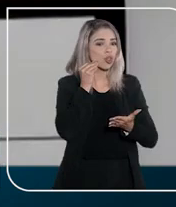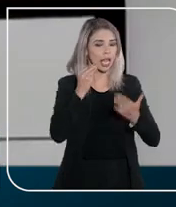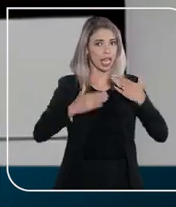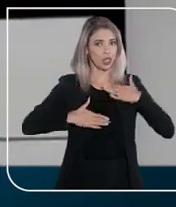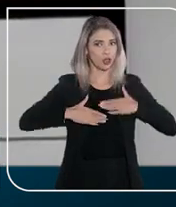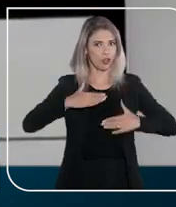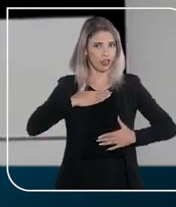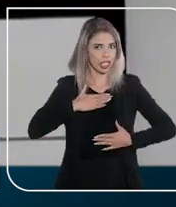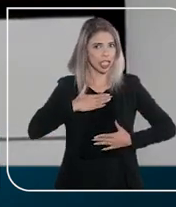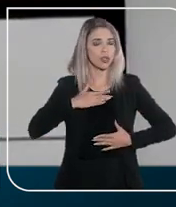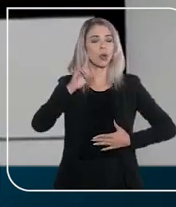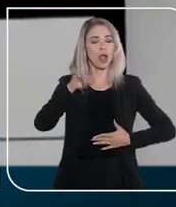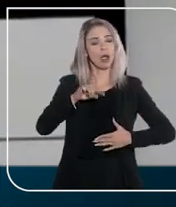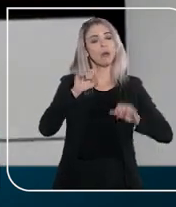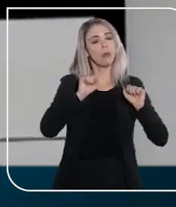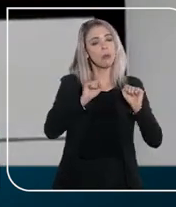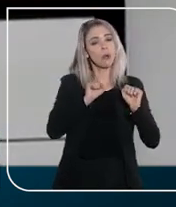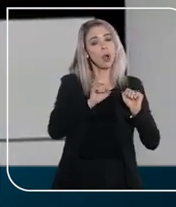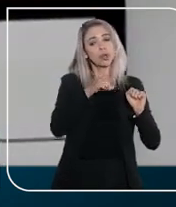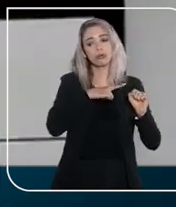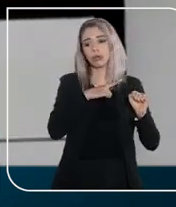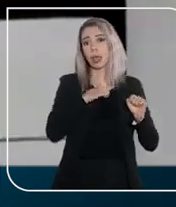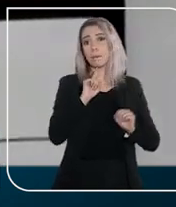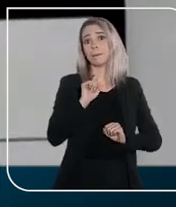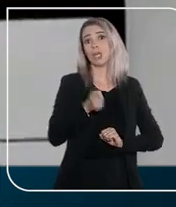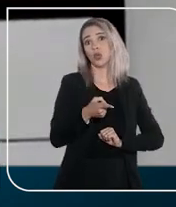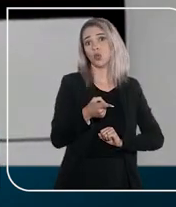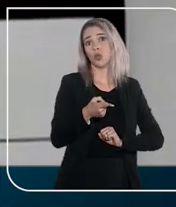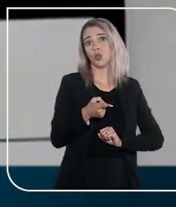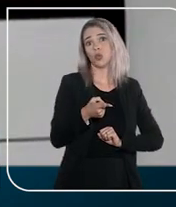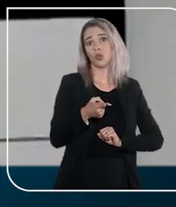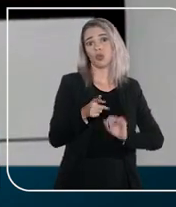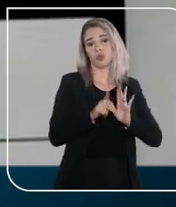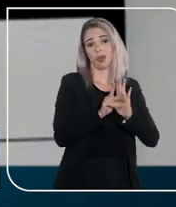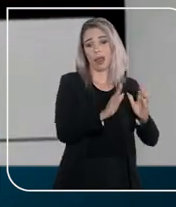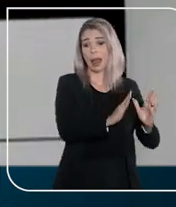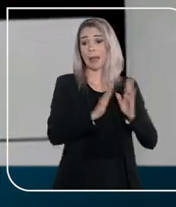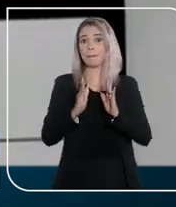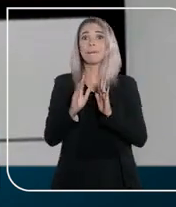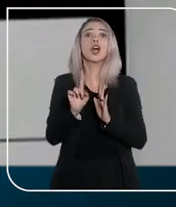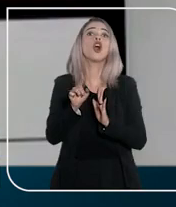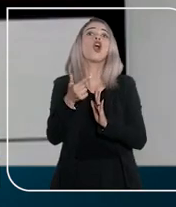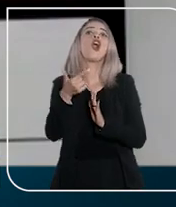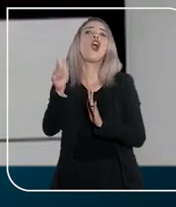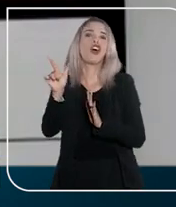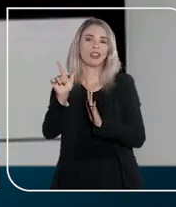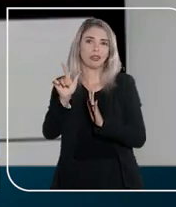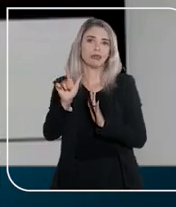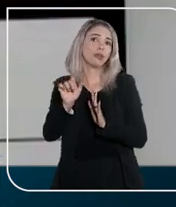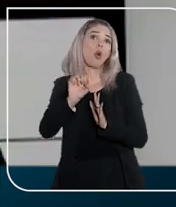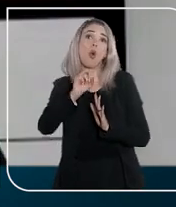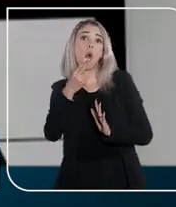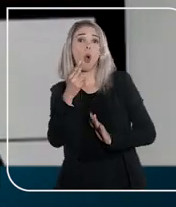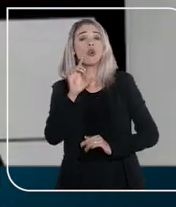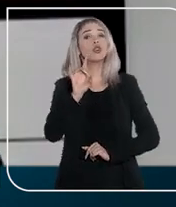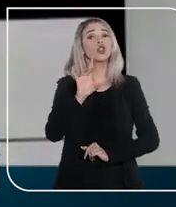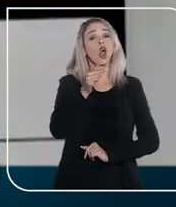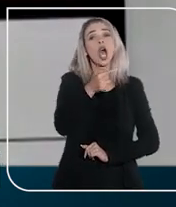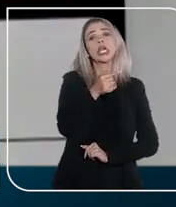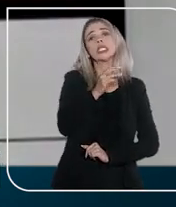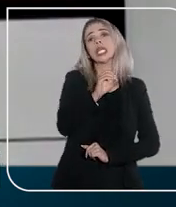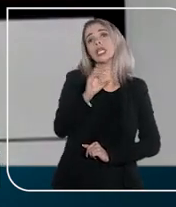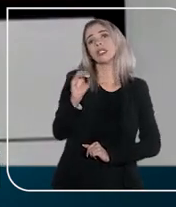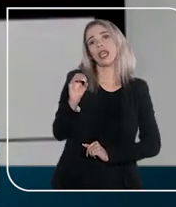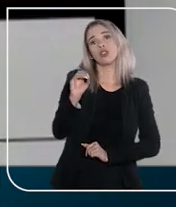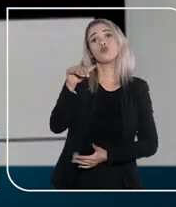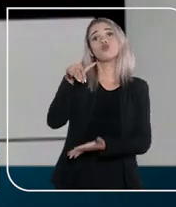aptidão física, eu posso levar apenas 1.000 para a próxima etapa. E posso levar apenas 700 para a